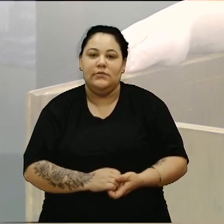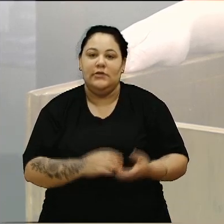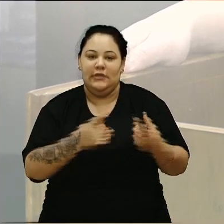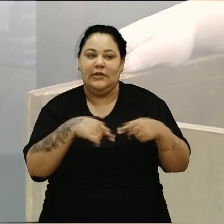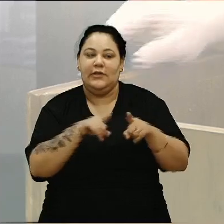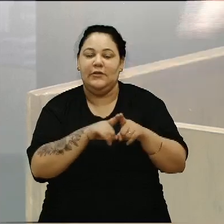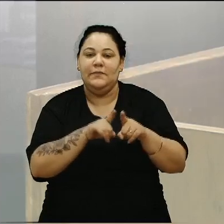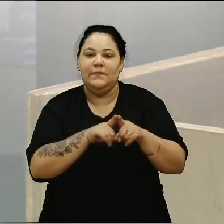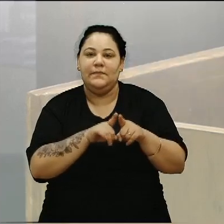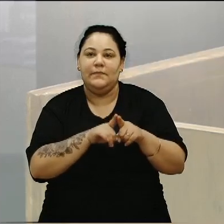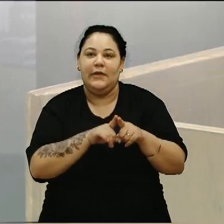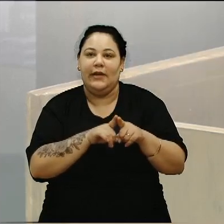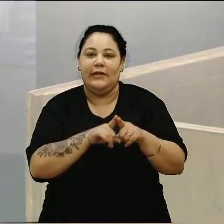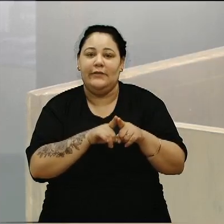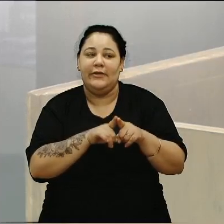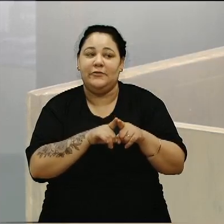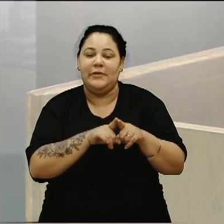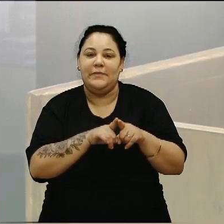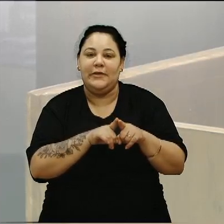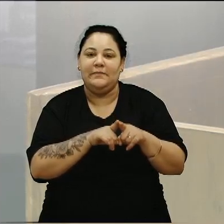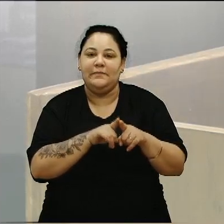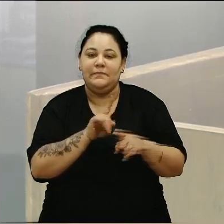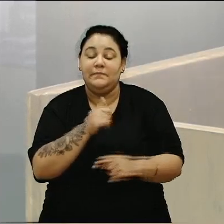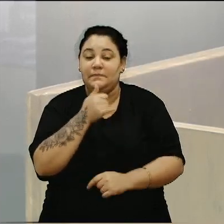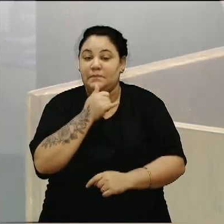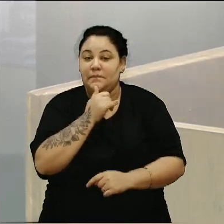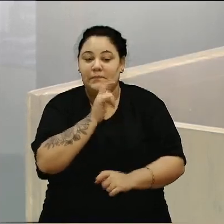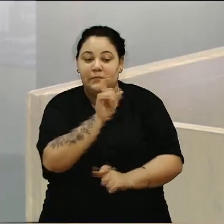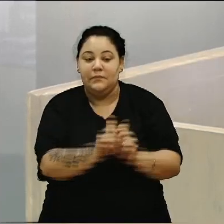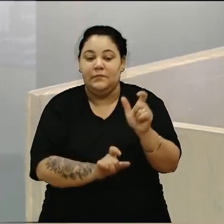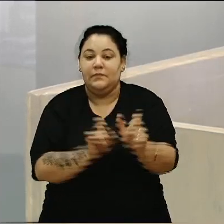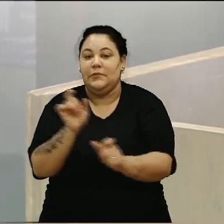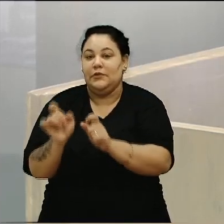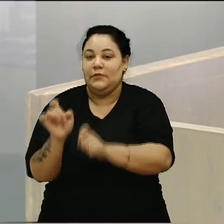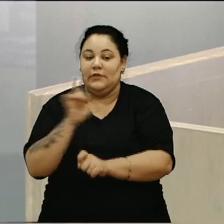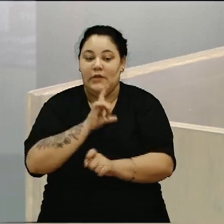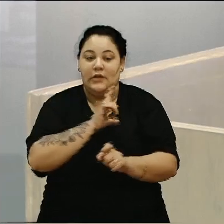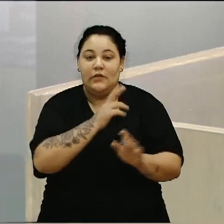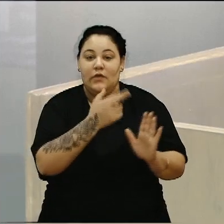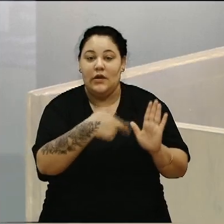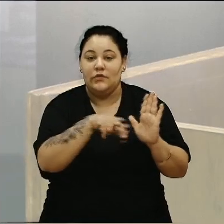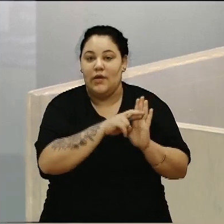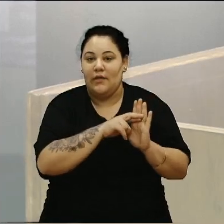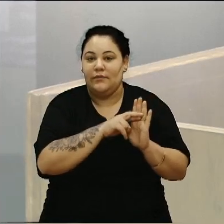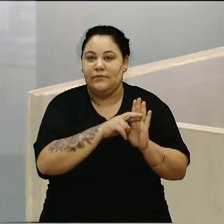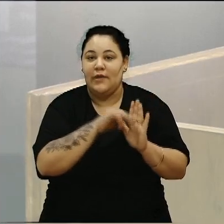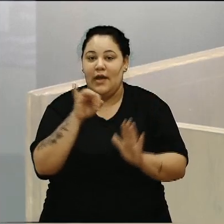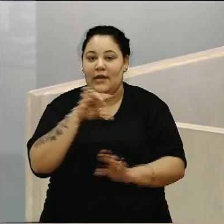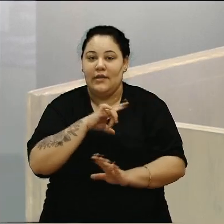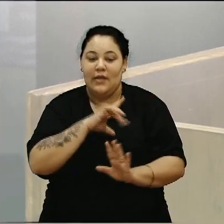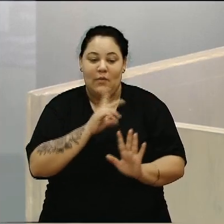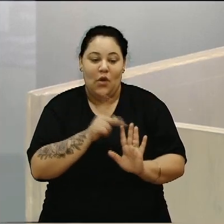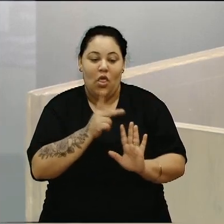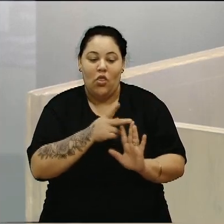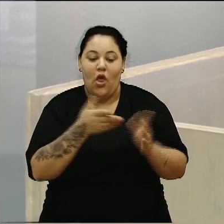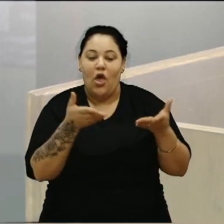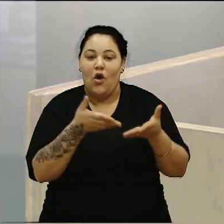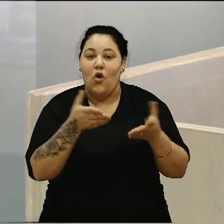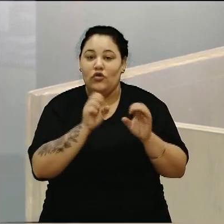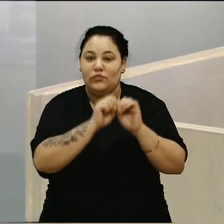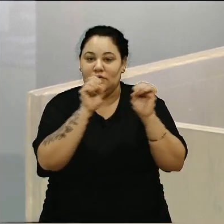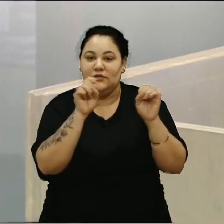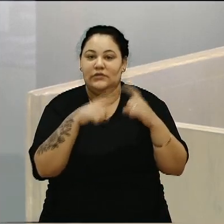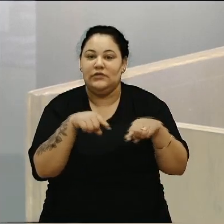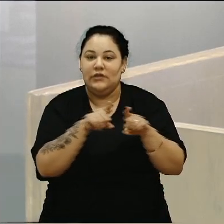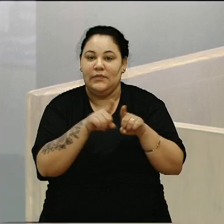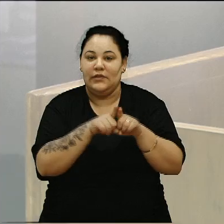tá? Infelizmente as pessoas querem que dê o resultado. Aí eu tenho o protocolo de hoje de manhã que me chegou, de um